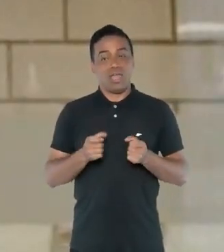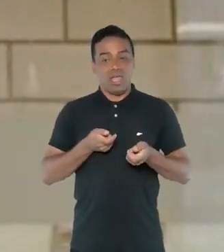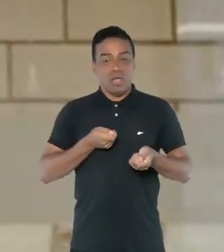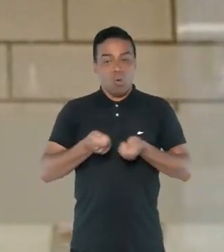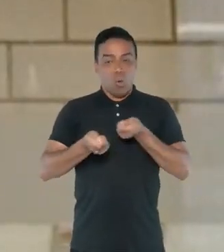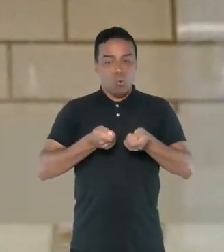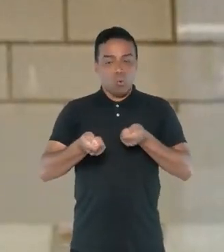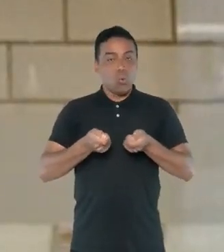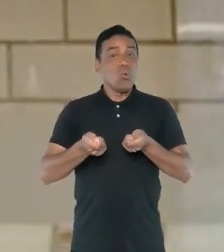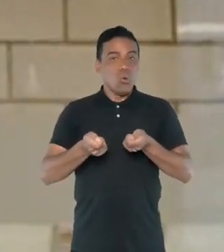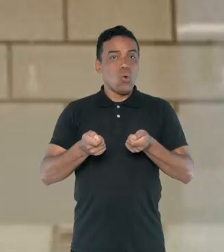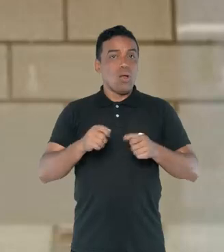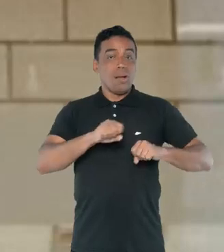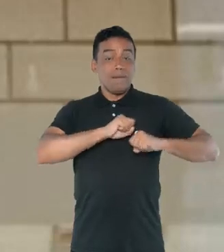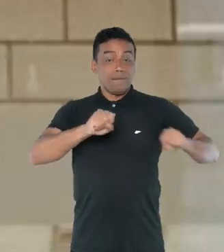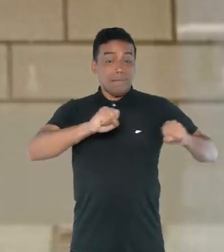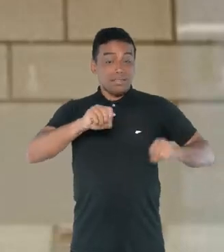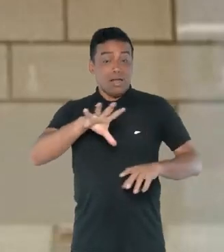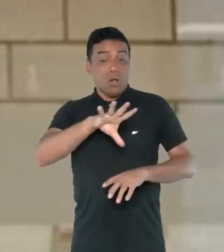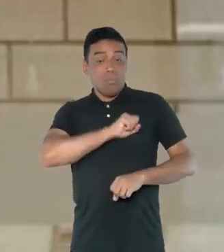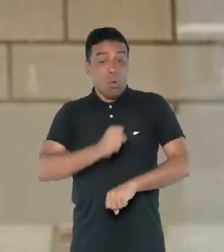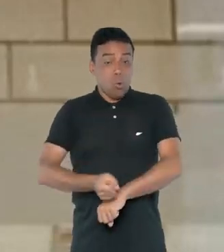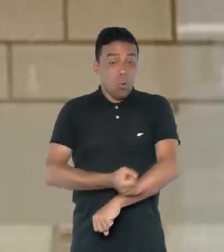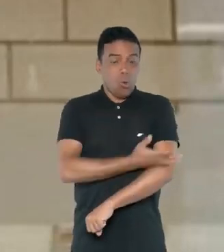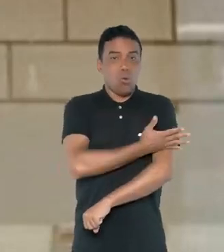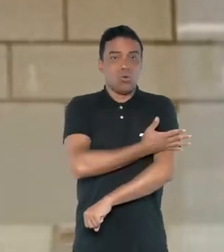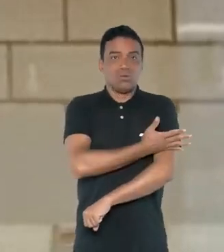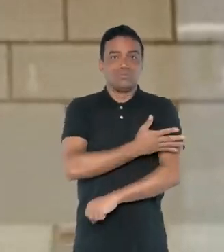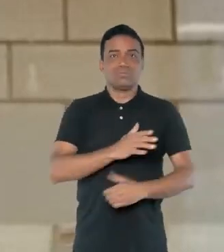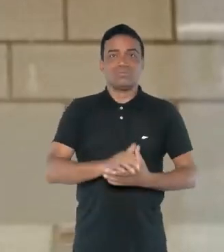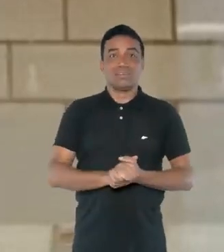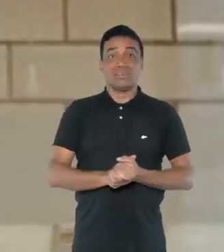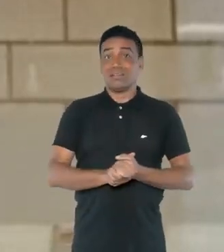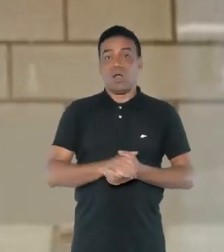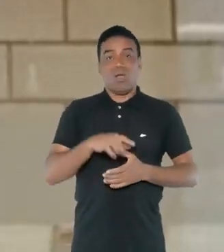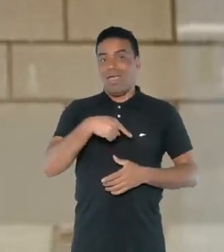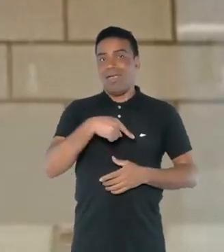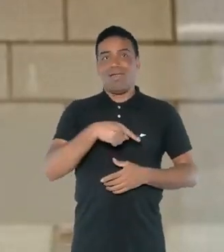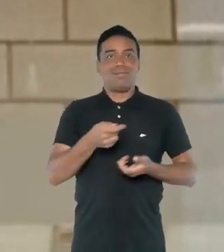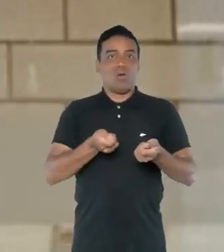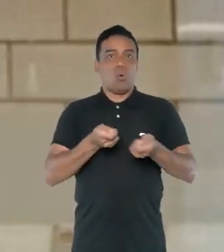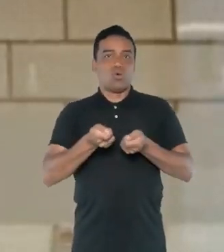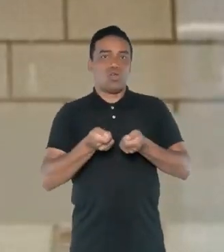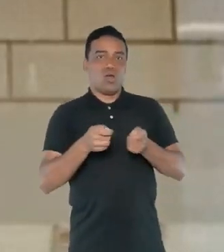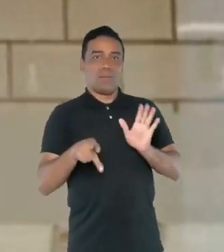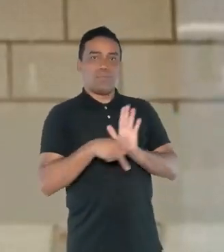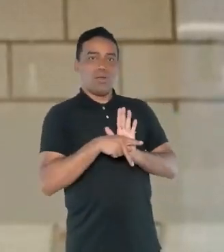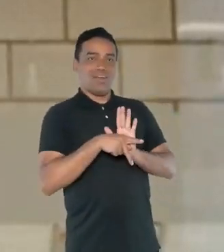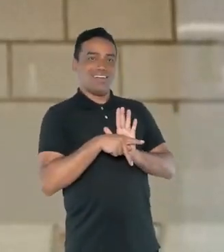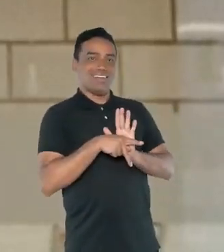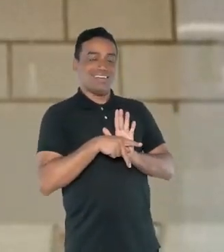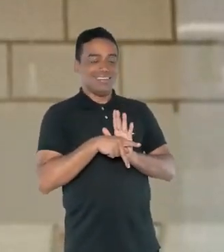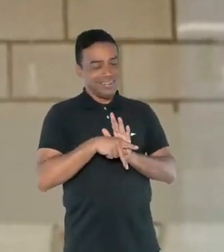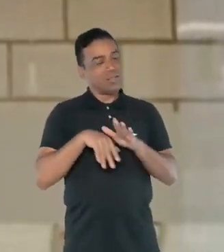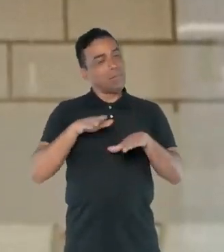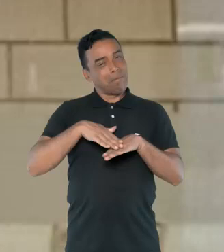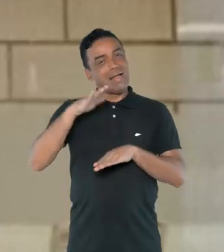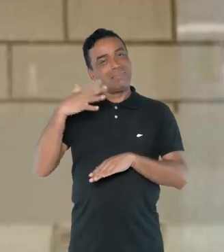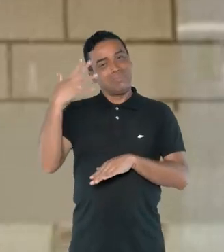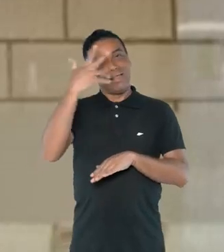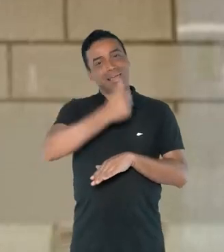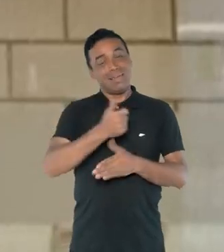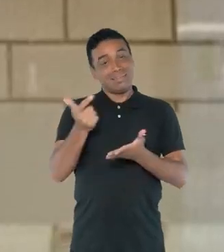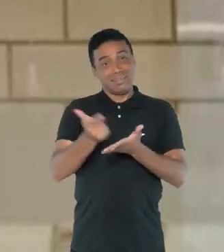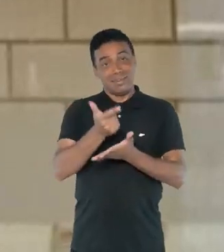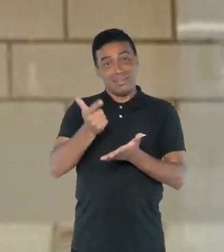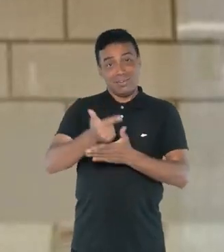governar as paixões? Ele vai dizer, as paixões se autorregulam. E daí a grande beleza do livro 2,